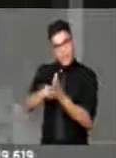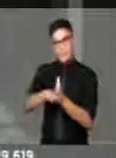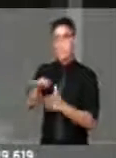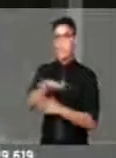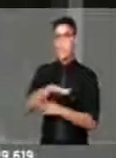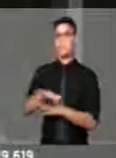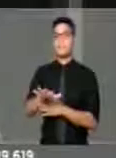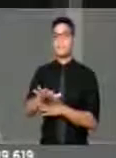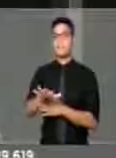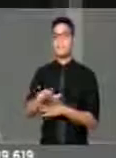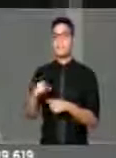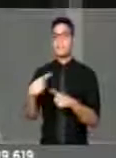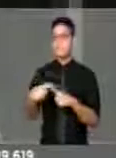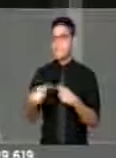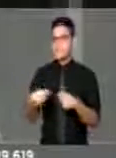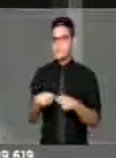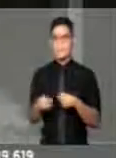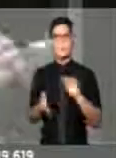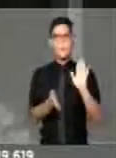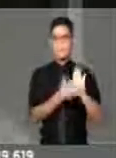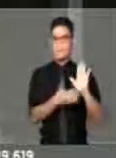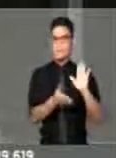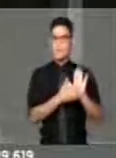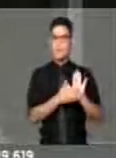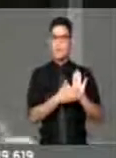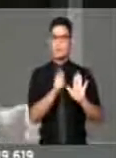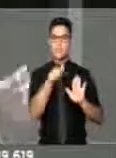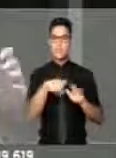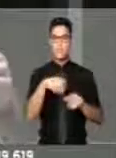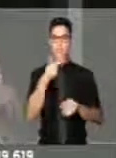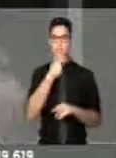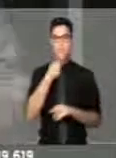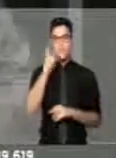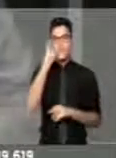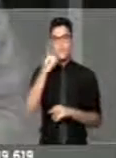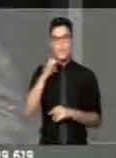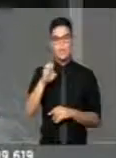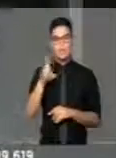partir de proposta apresentada pelo deputado Edmilson Rodrigues.